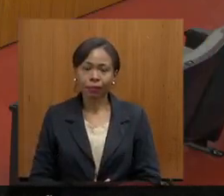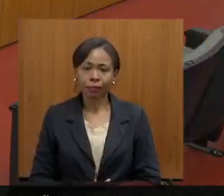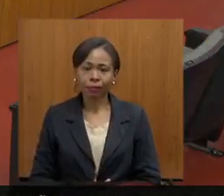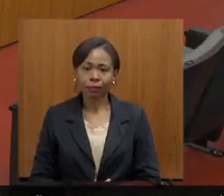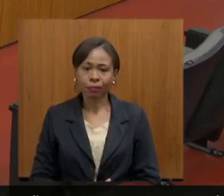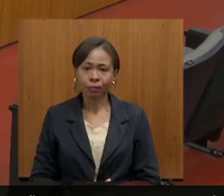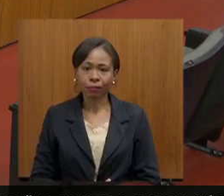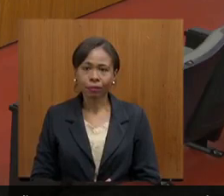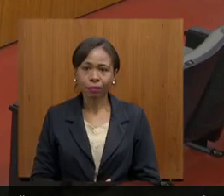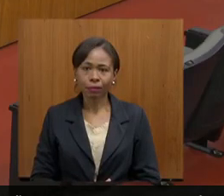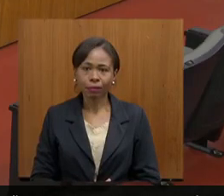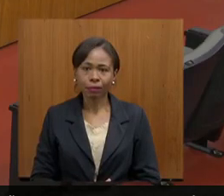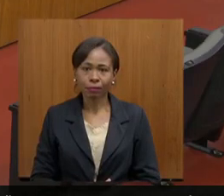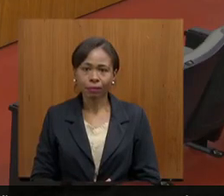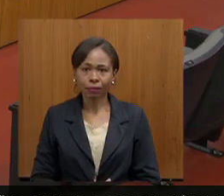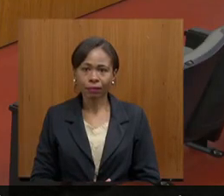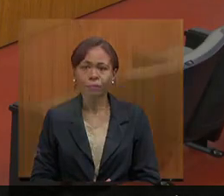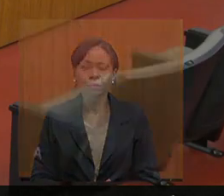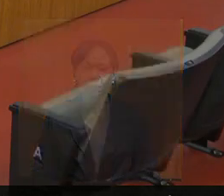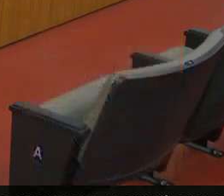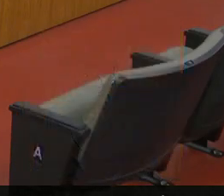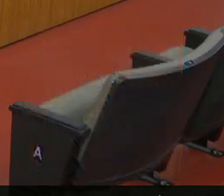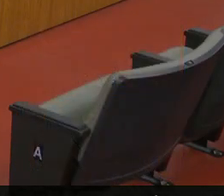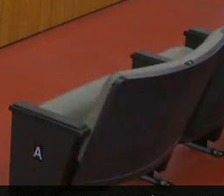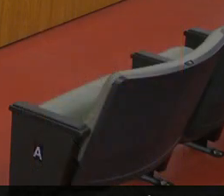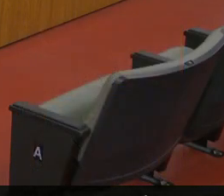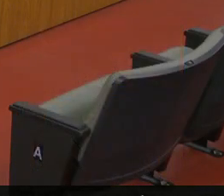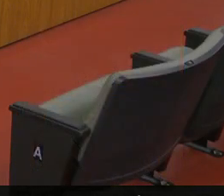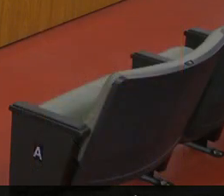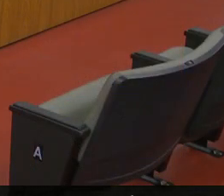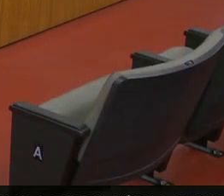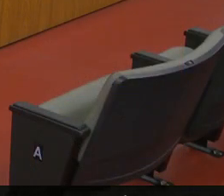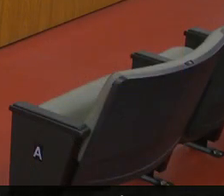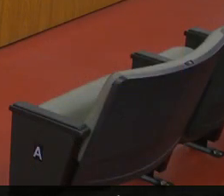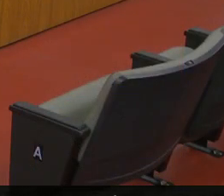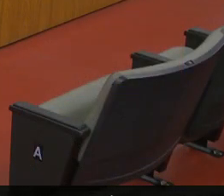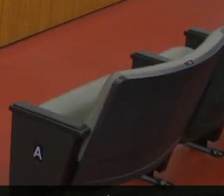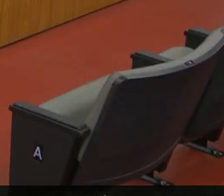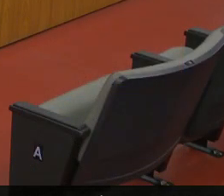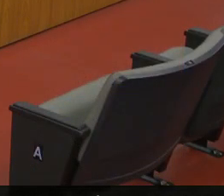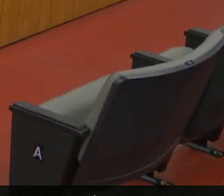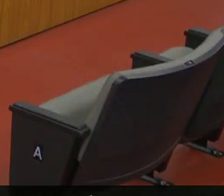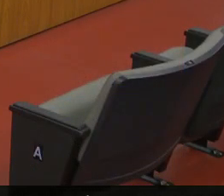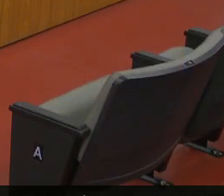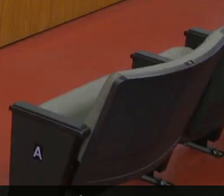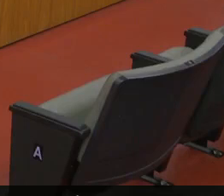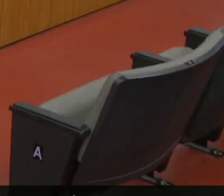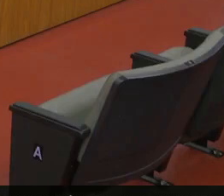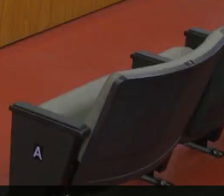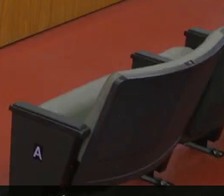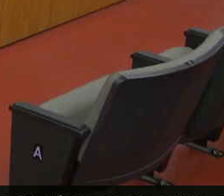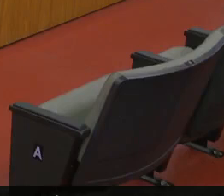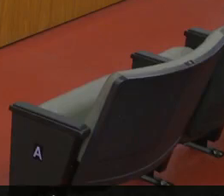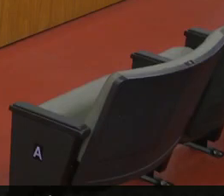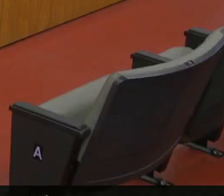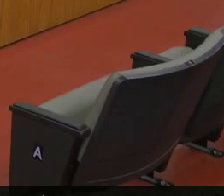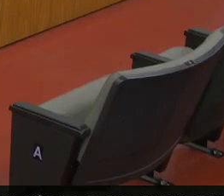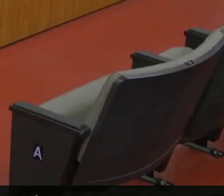é deputado Antonio Carlos Arantes tem considerações finais a fazer